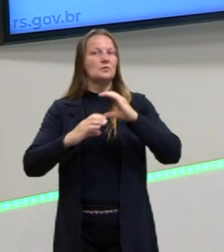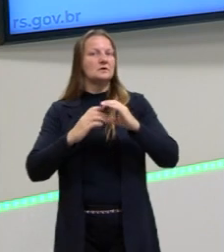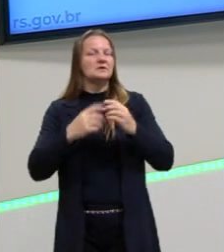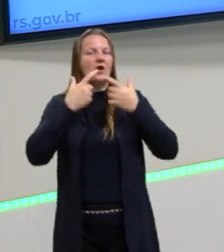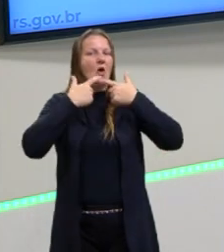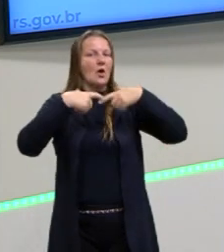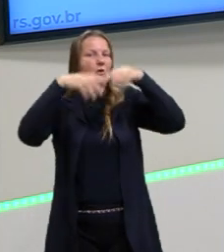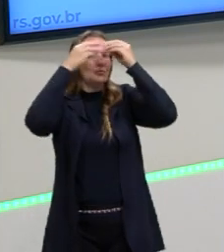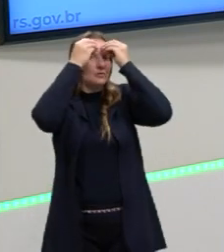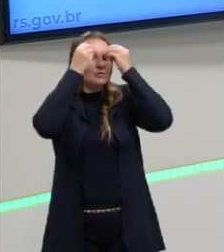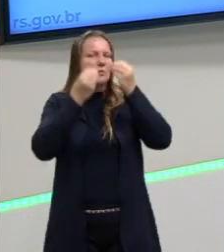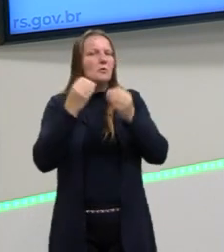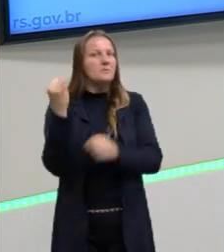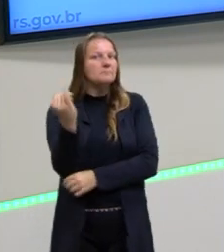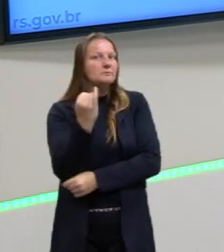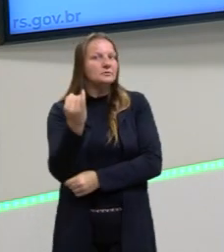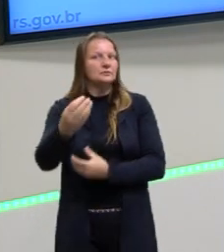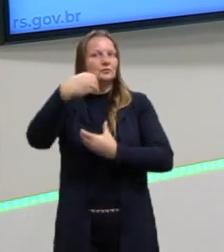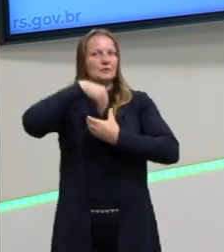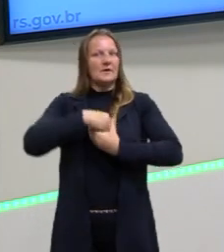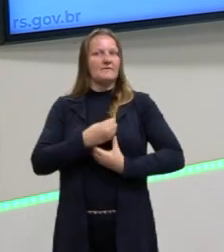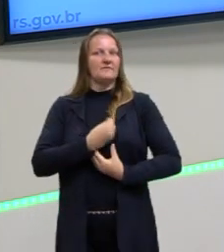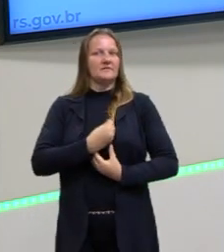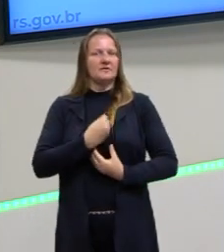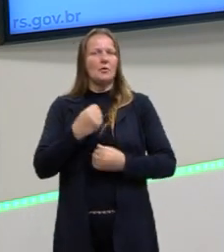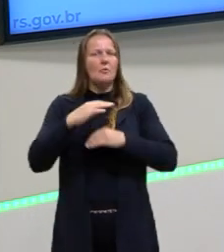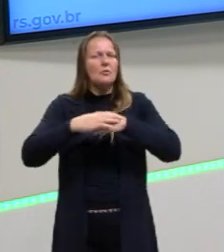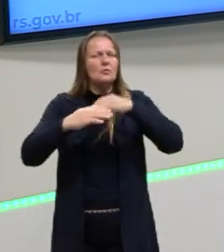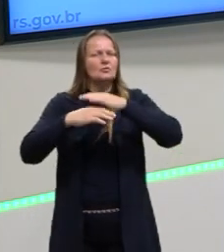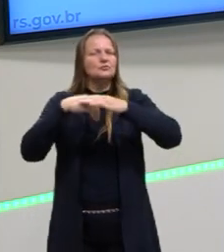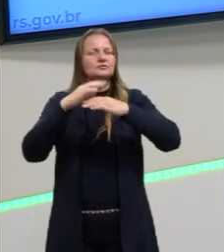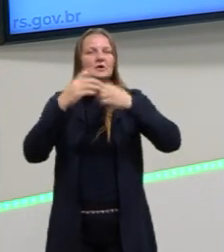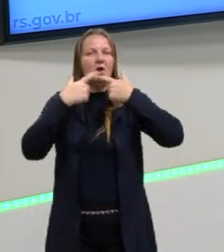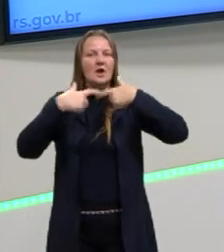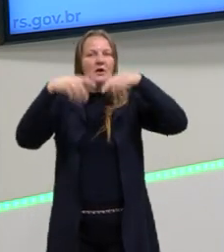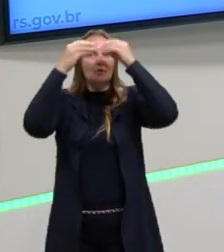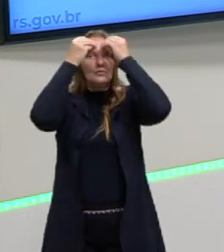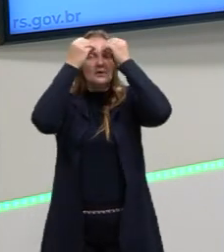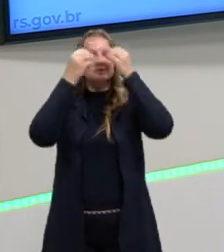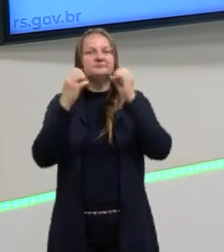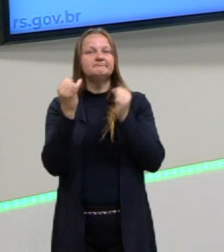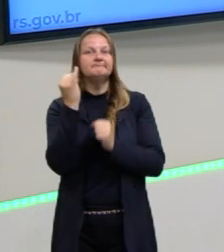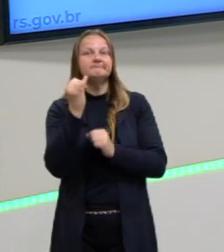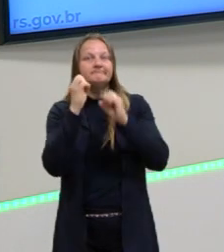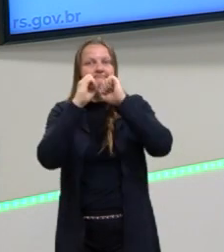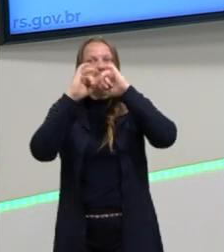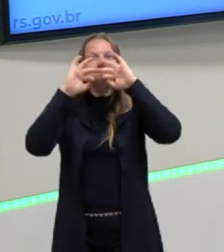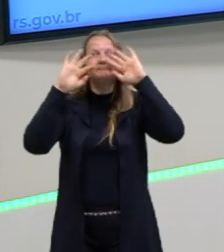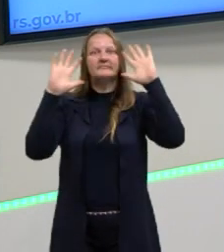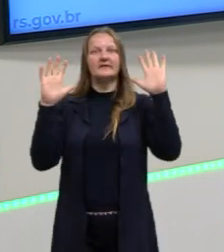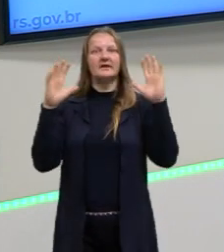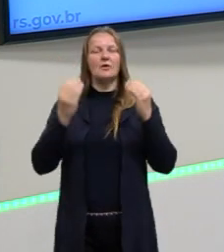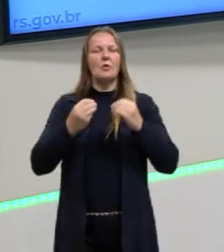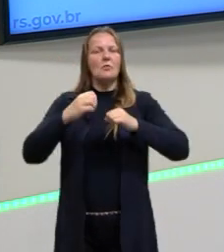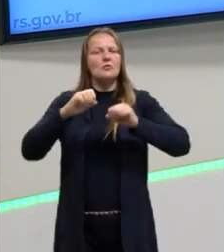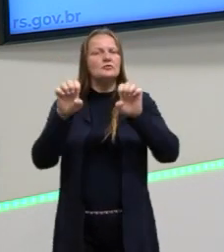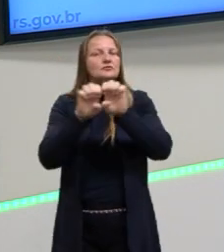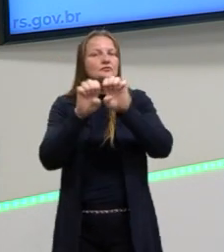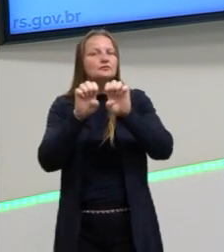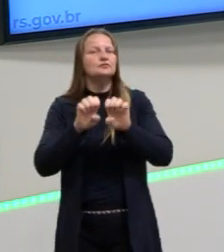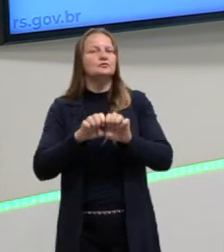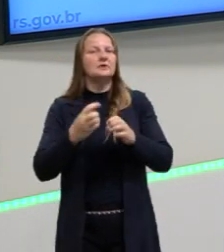linguagem quanto isso é importante como se forma a linguagem como importante nós temos uma boa linguagem e também muito como ela se